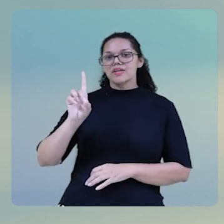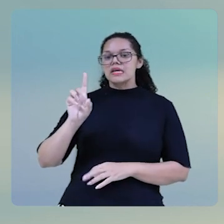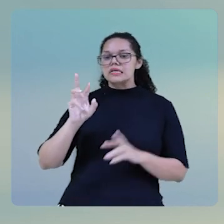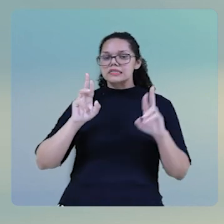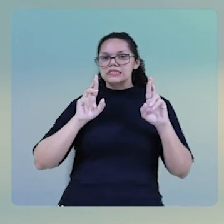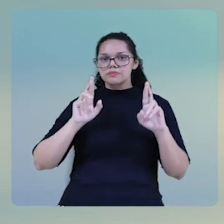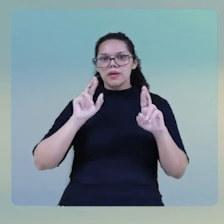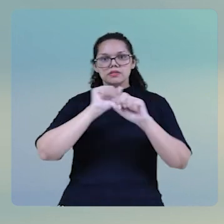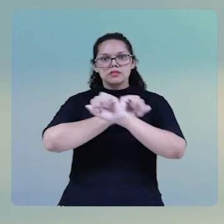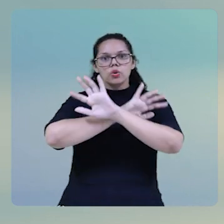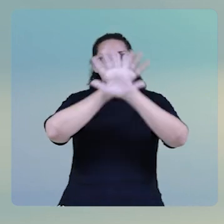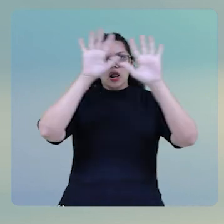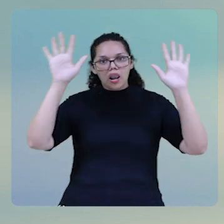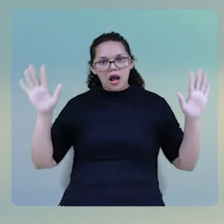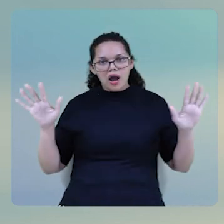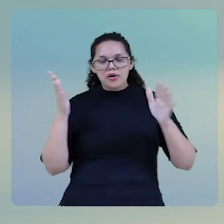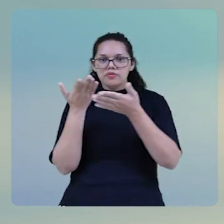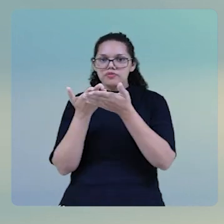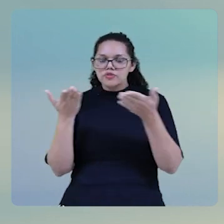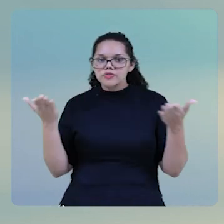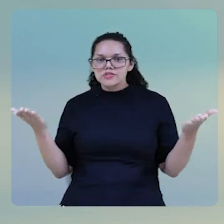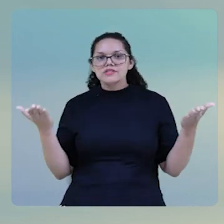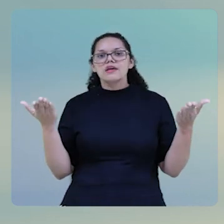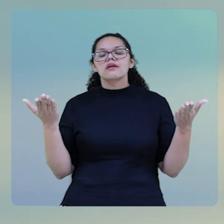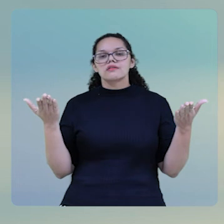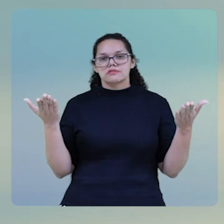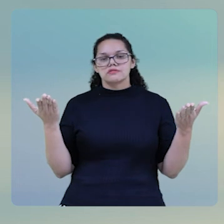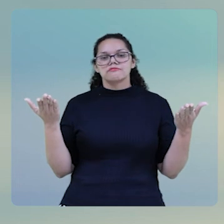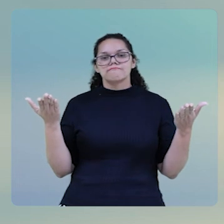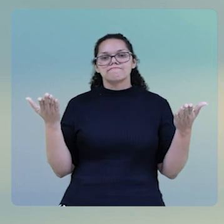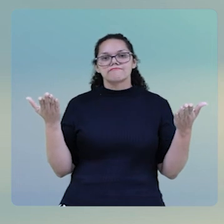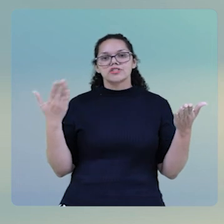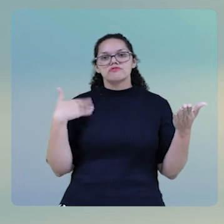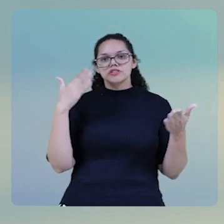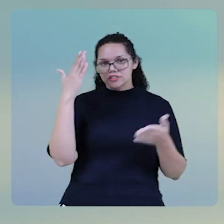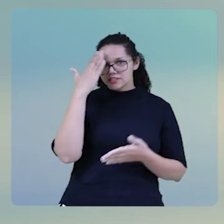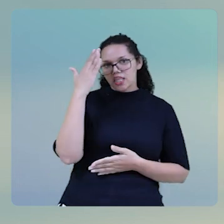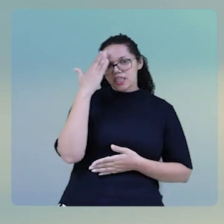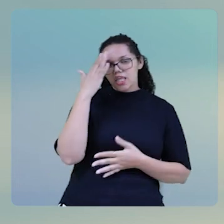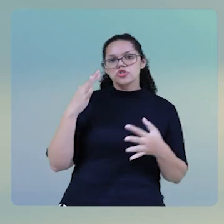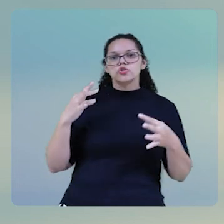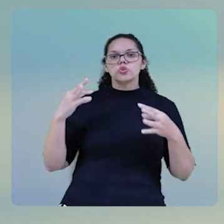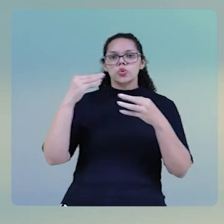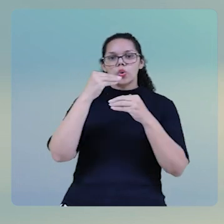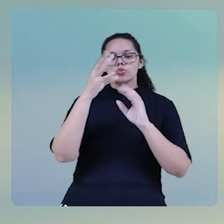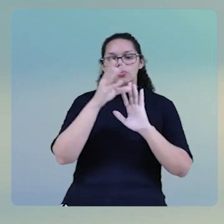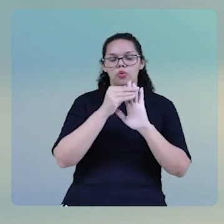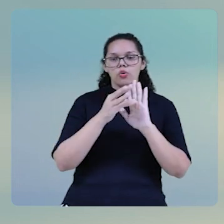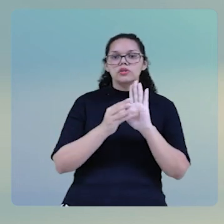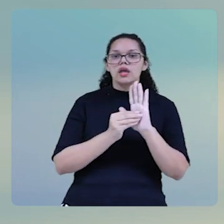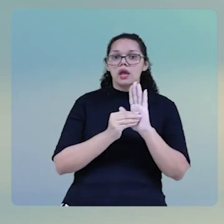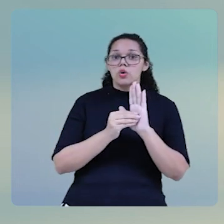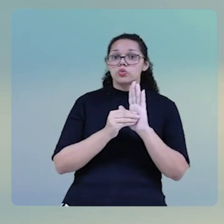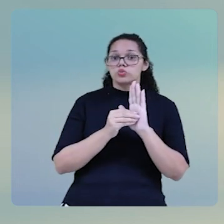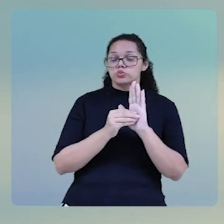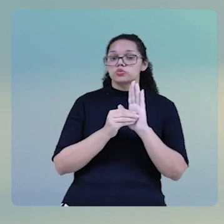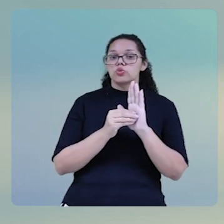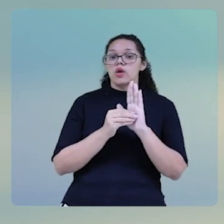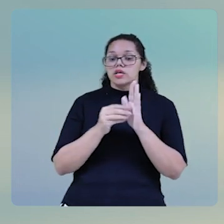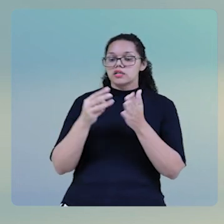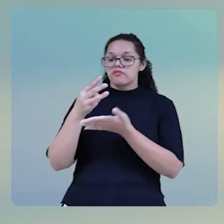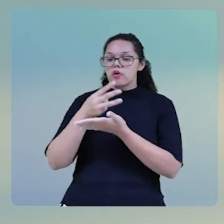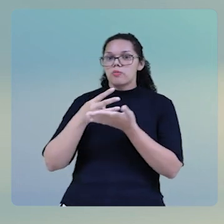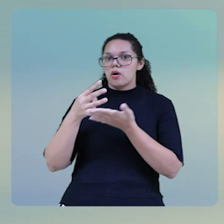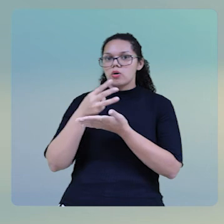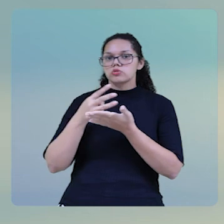ter sido claro com vocês, tá? Espero que tenha realmente ter sido claro com vocês. E esse aqui foi o módulo de